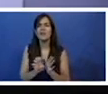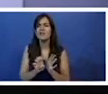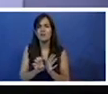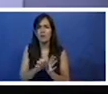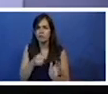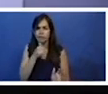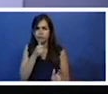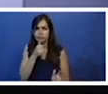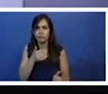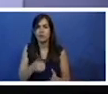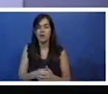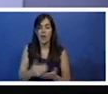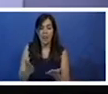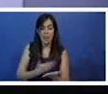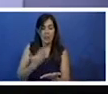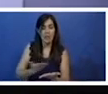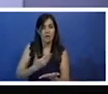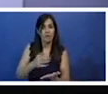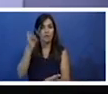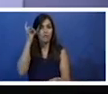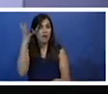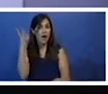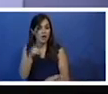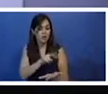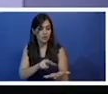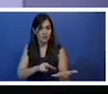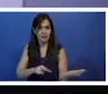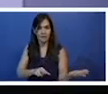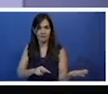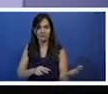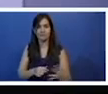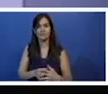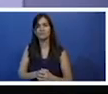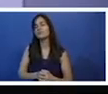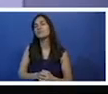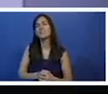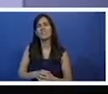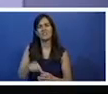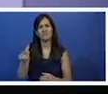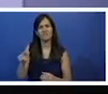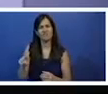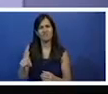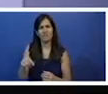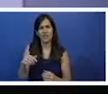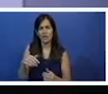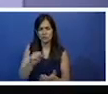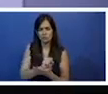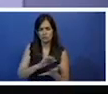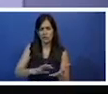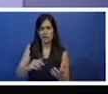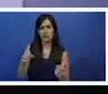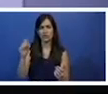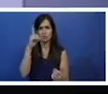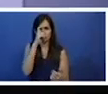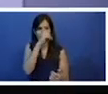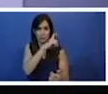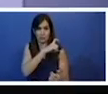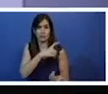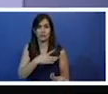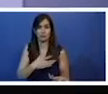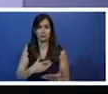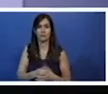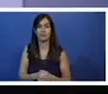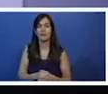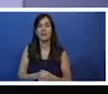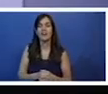livro fácil de ler, exercício difícil de resolver, fruta